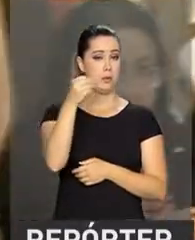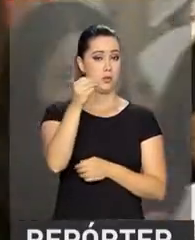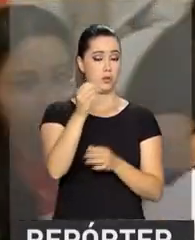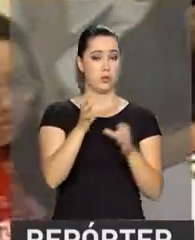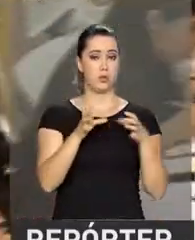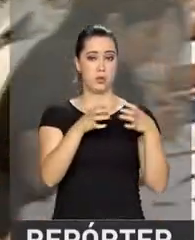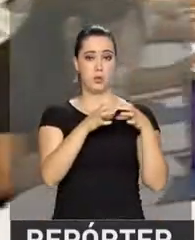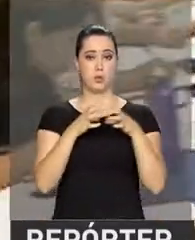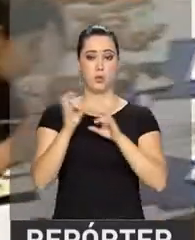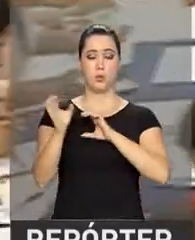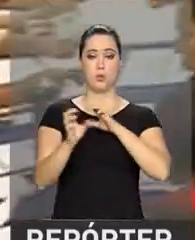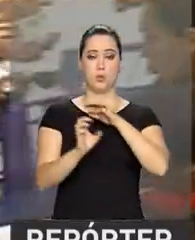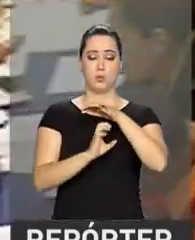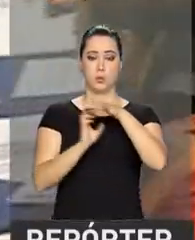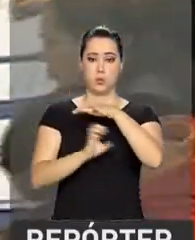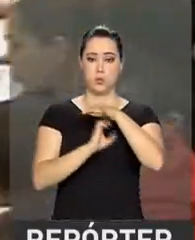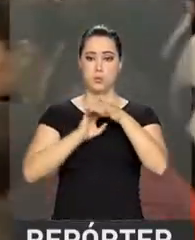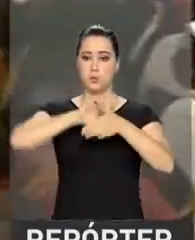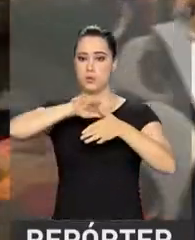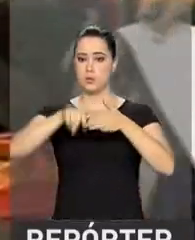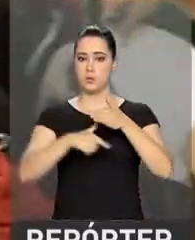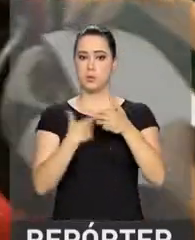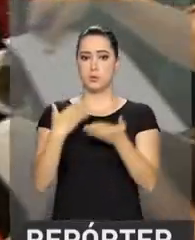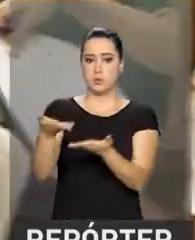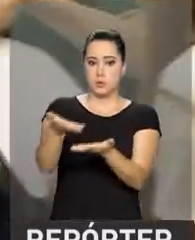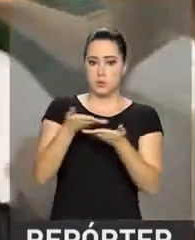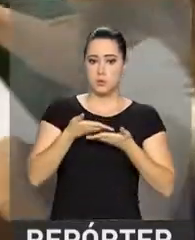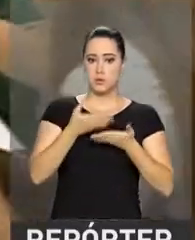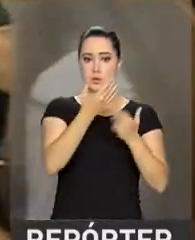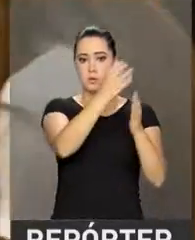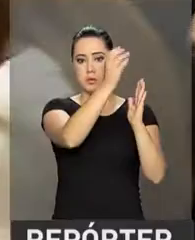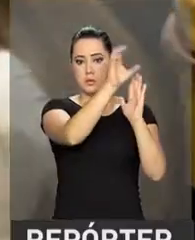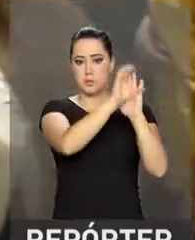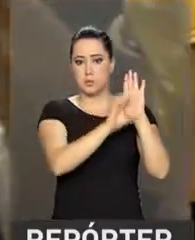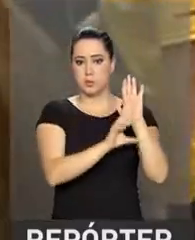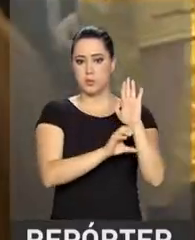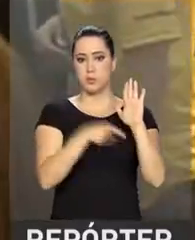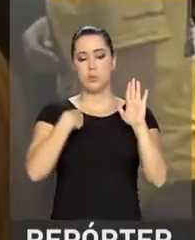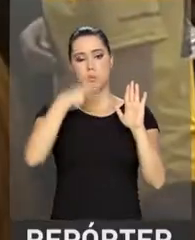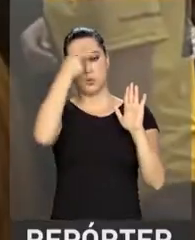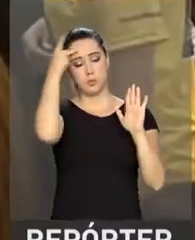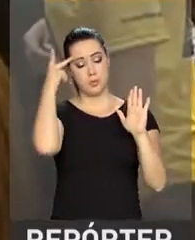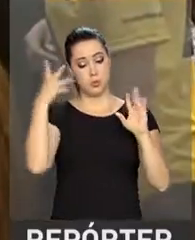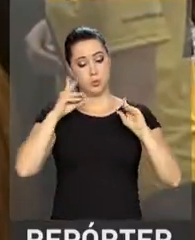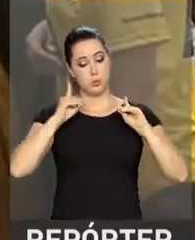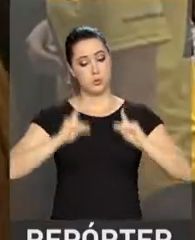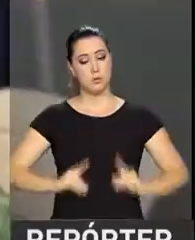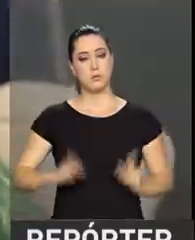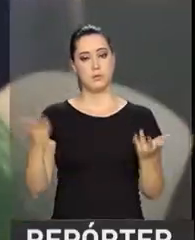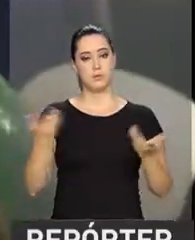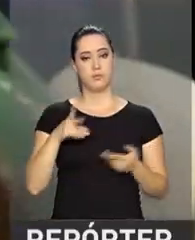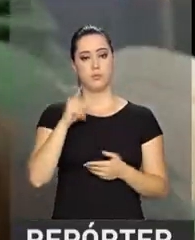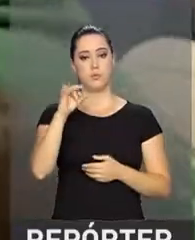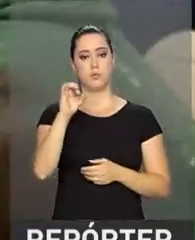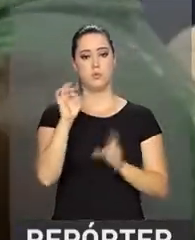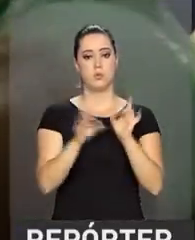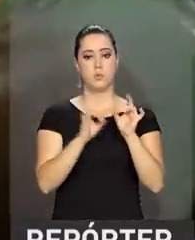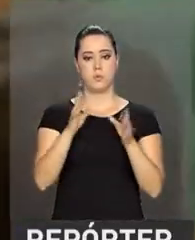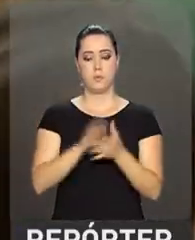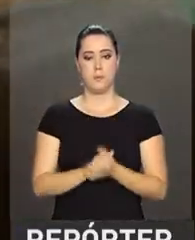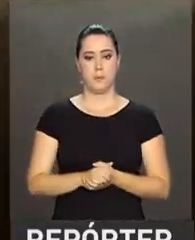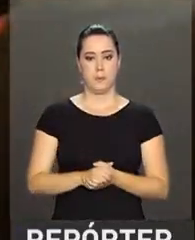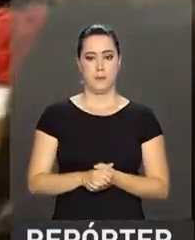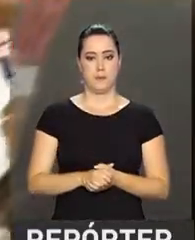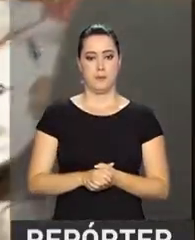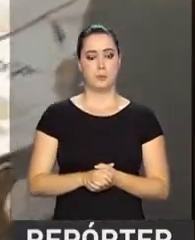agências de emprego e empresas de todos os portes receberam currículos e fichas de pessoas com deficiência neste Dia D. Está aparecendo a vaga,